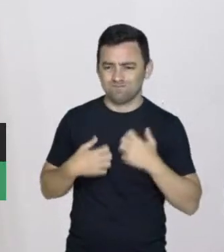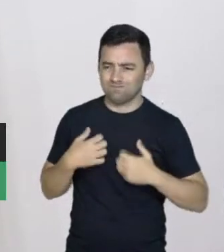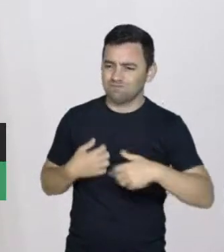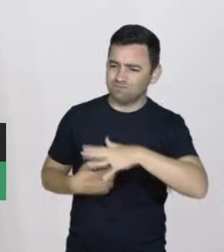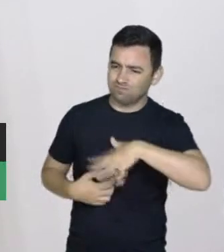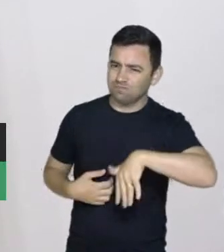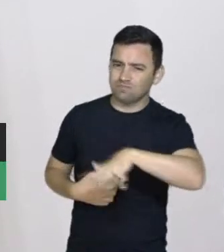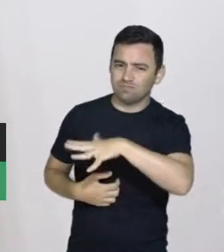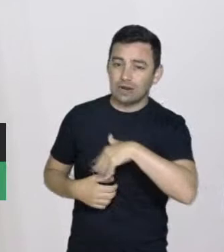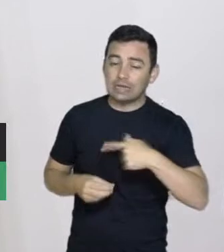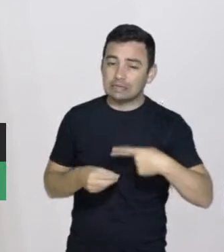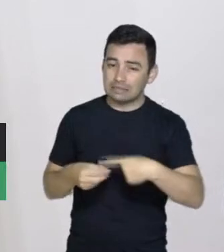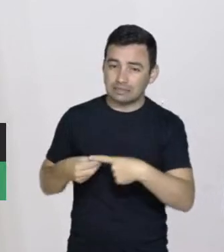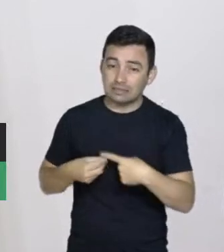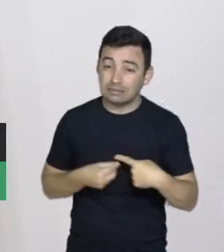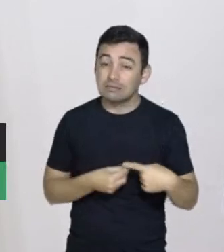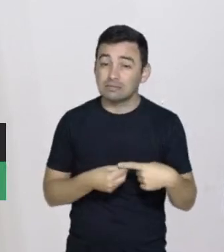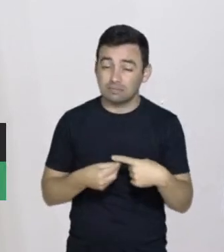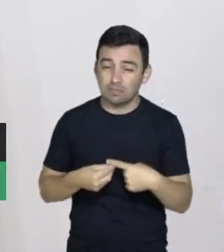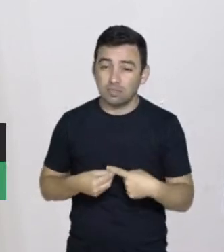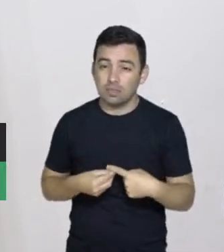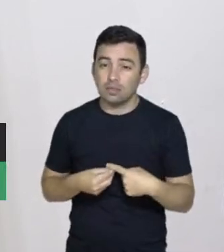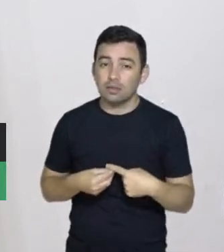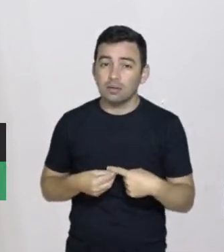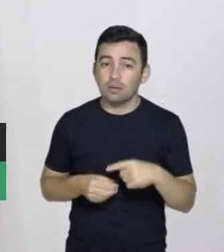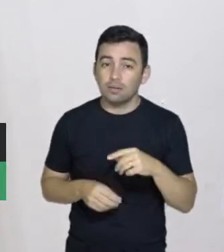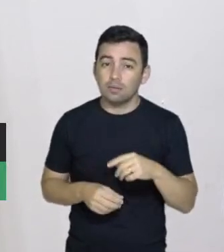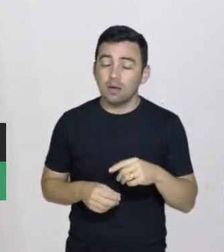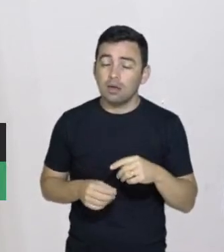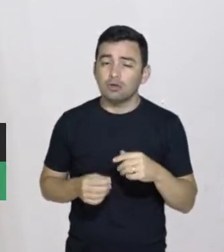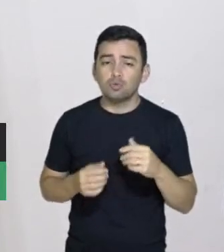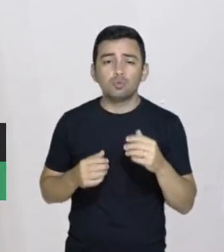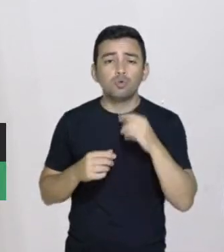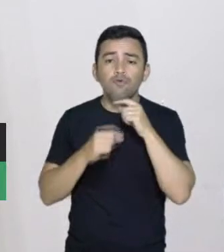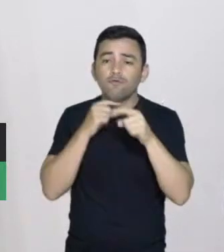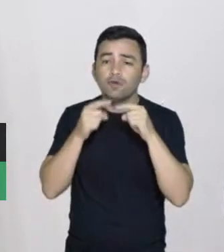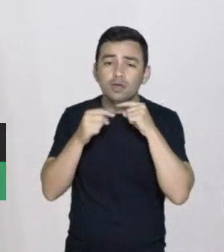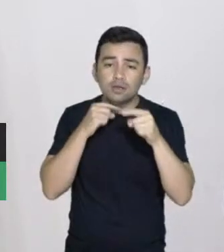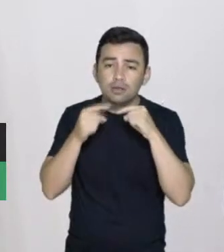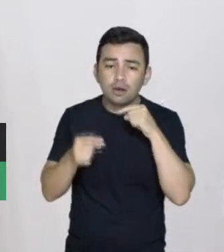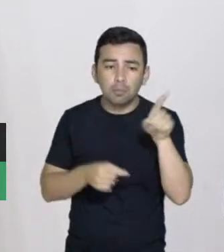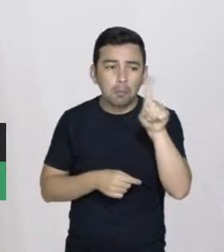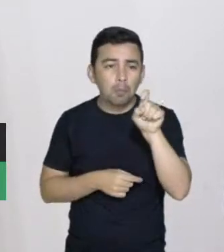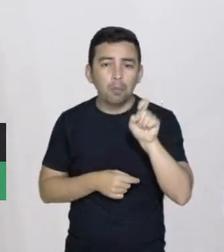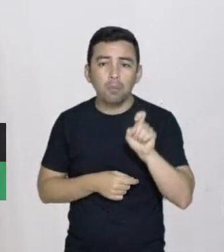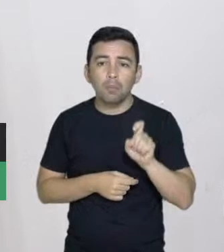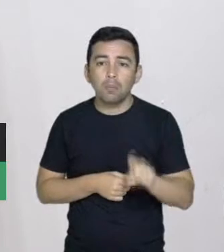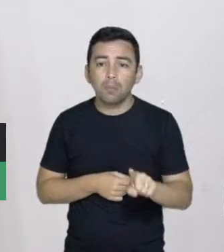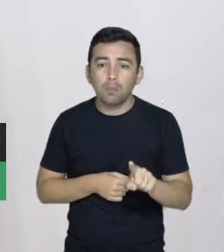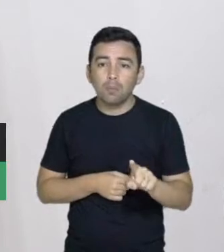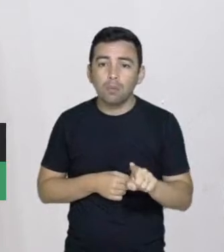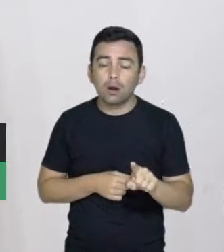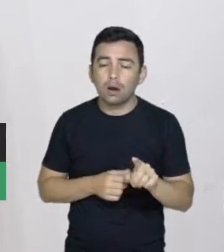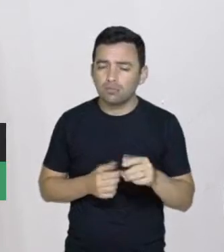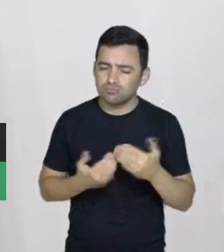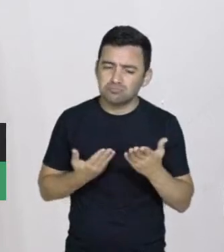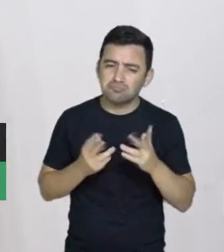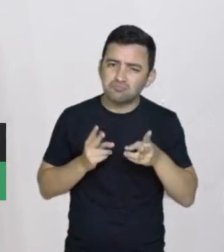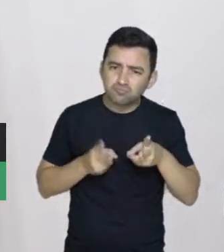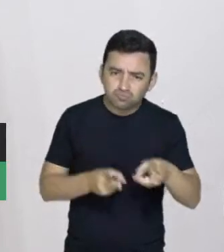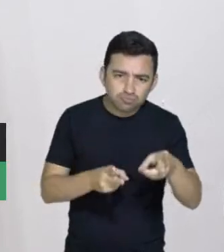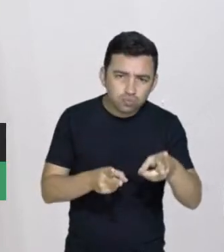acomete os municípios catarinenses sobre a dúvida, a interrogação, a respeito da continuidade ou não,